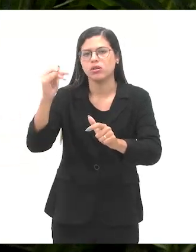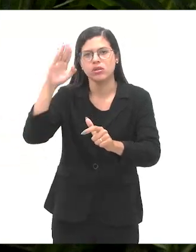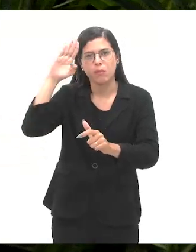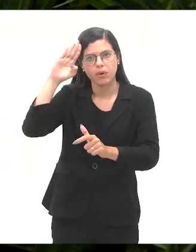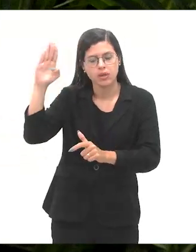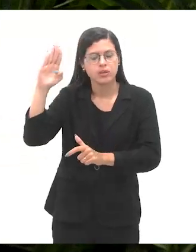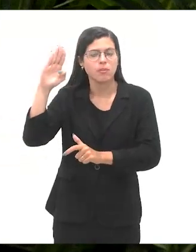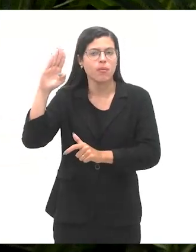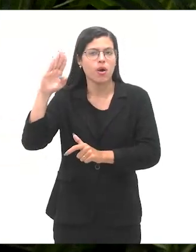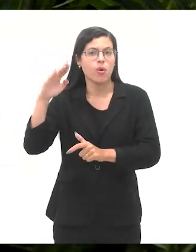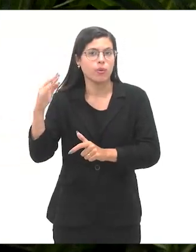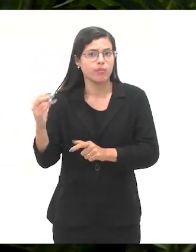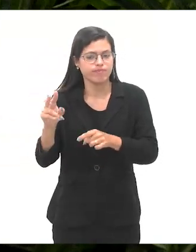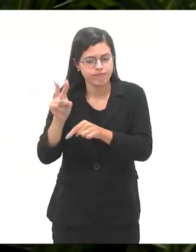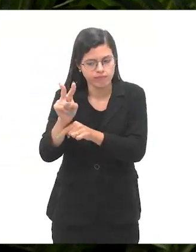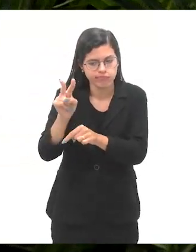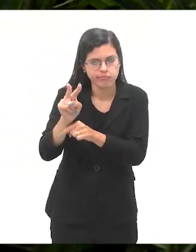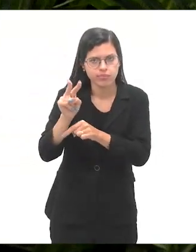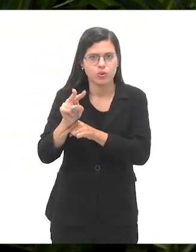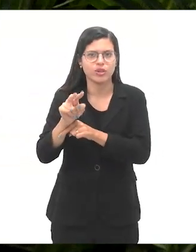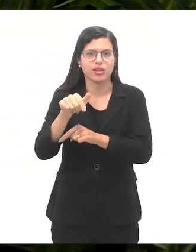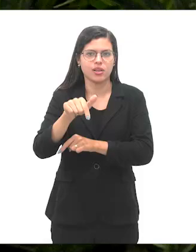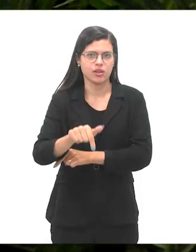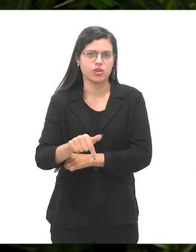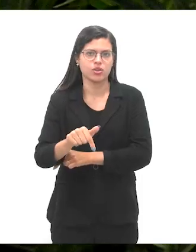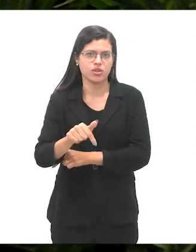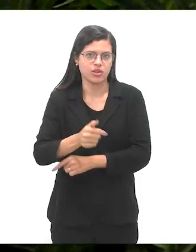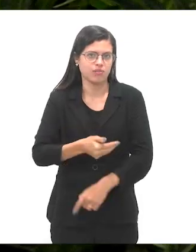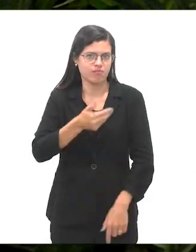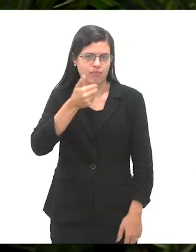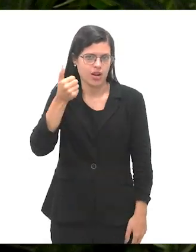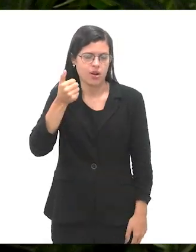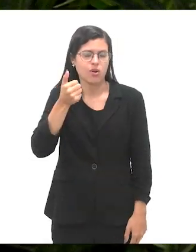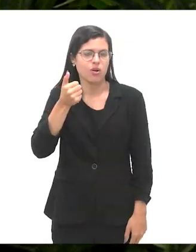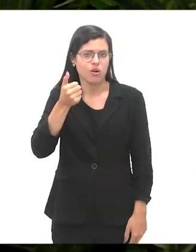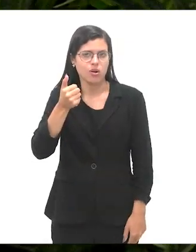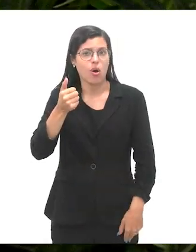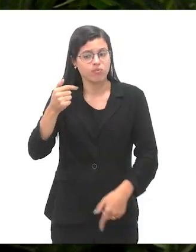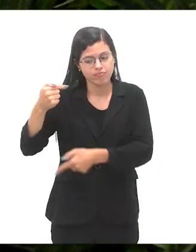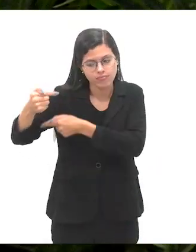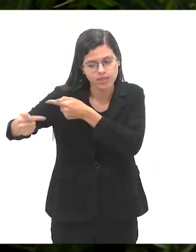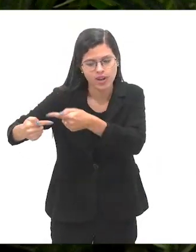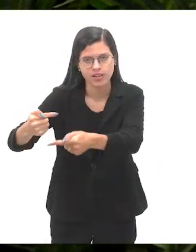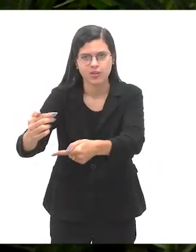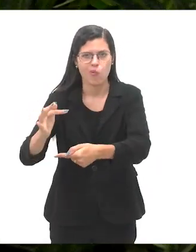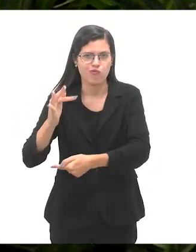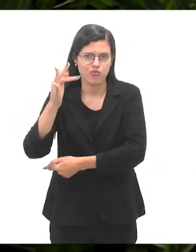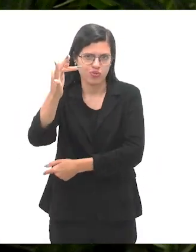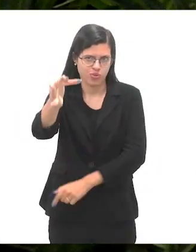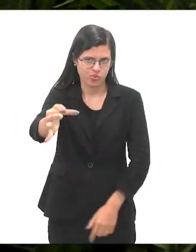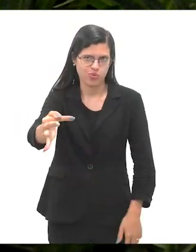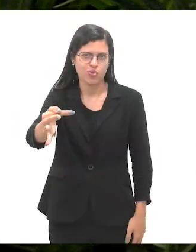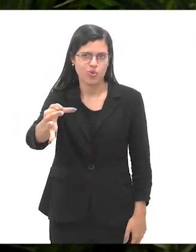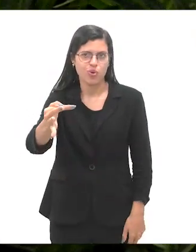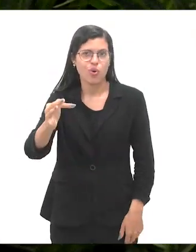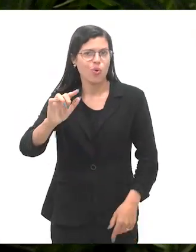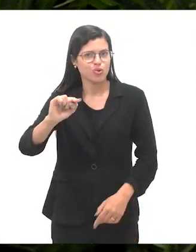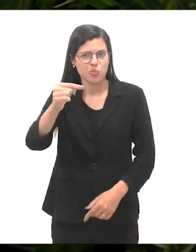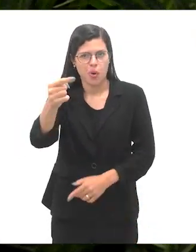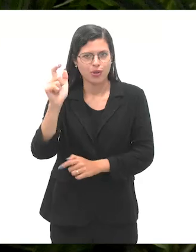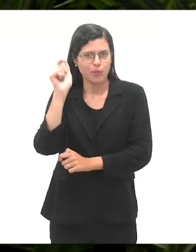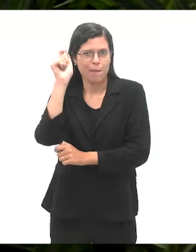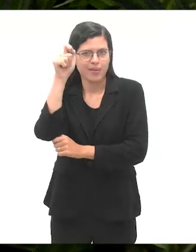importante, é emblemático, e é importante que a gente preserve da melhor maneira possível para as gerações vindouras, né? Para os